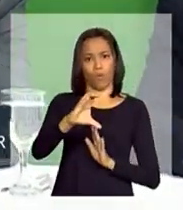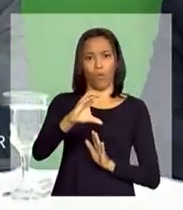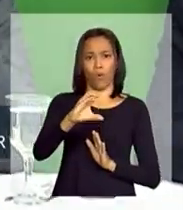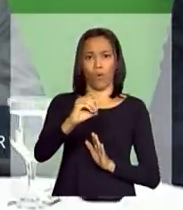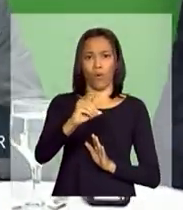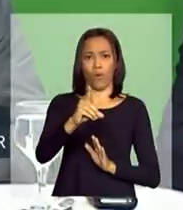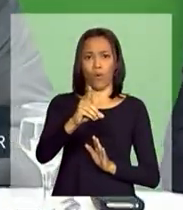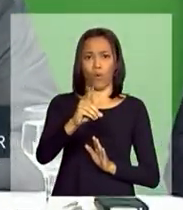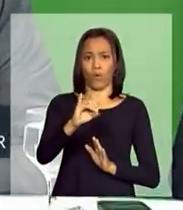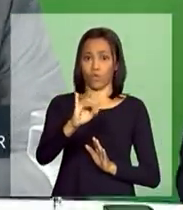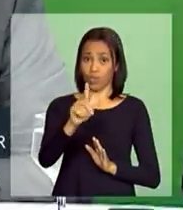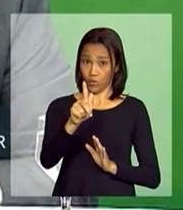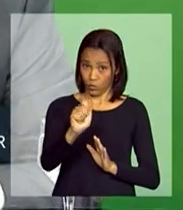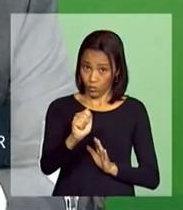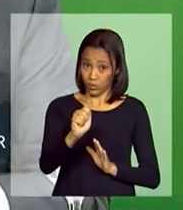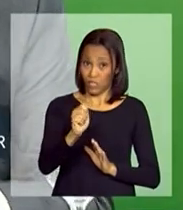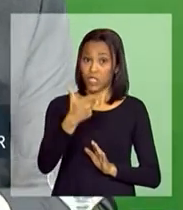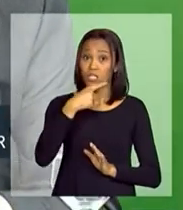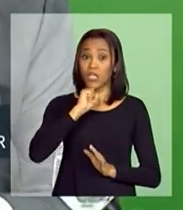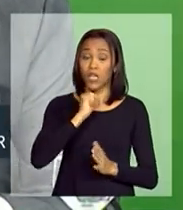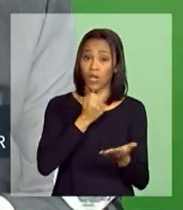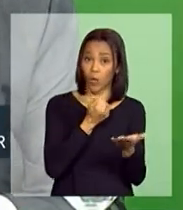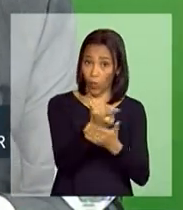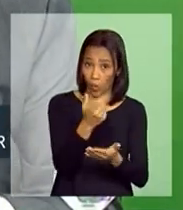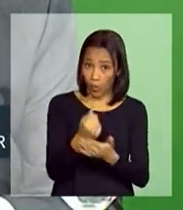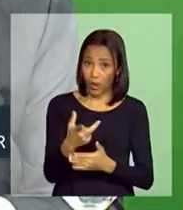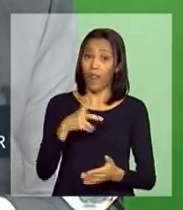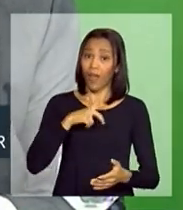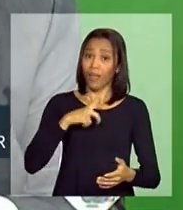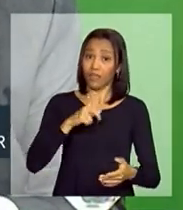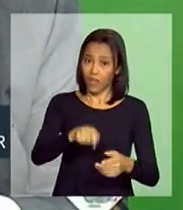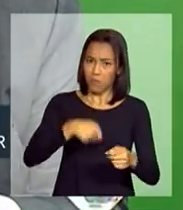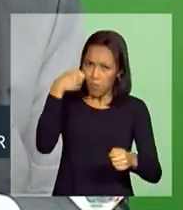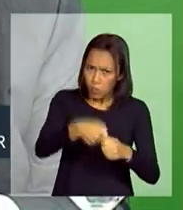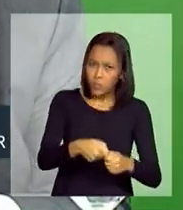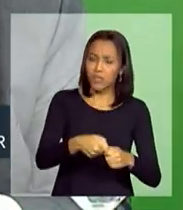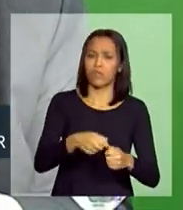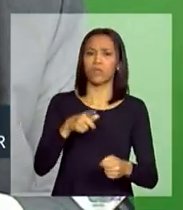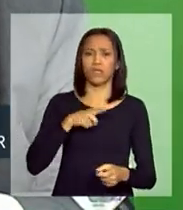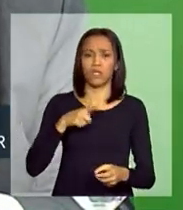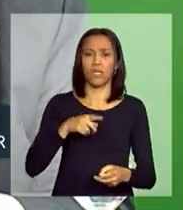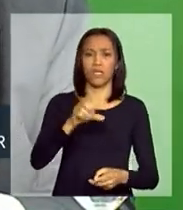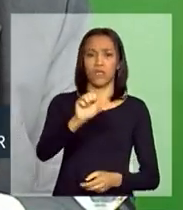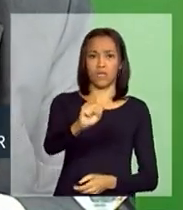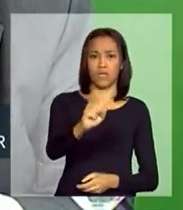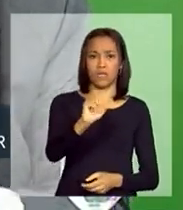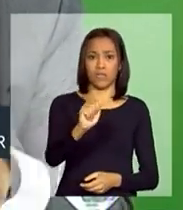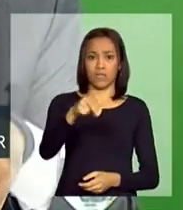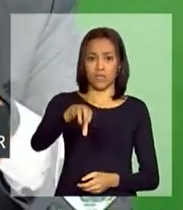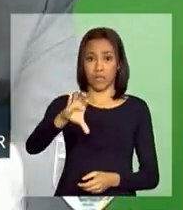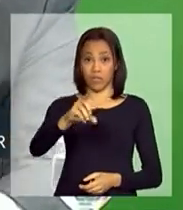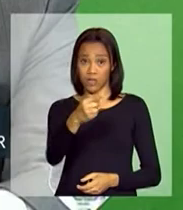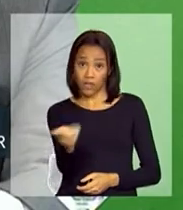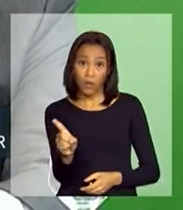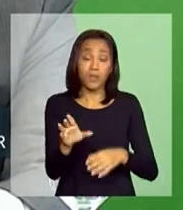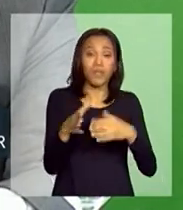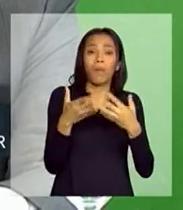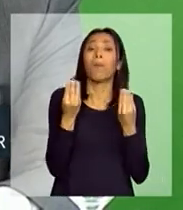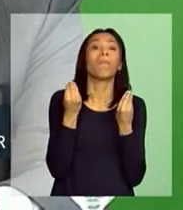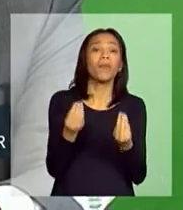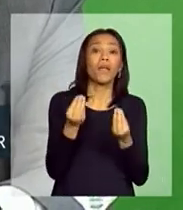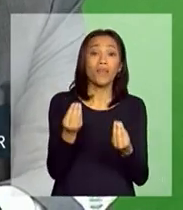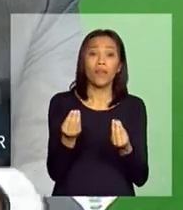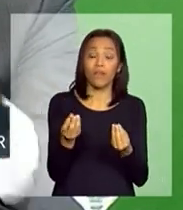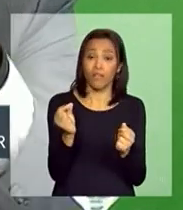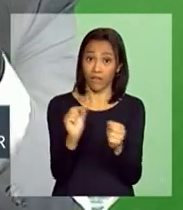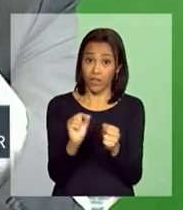já temos lá se prevê em sanções se prevêm punições agora para que se aplicam